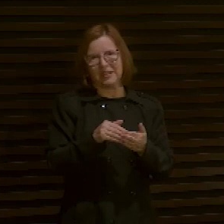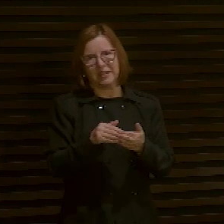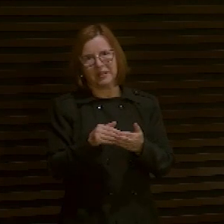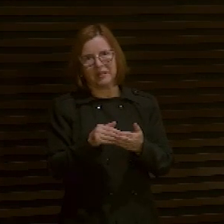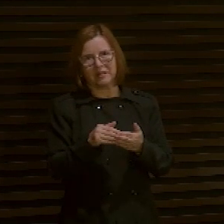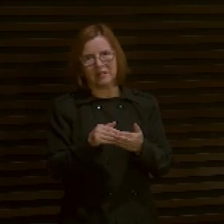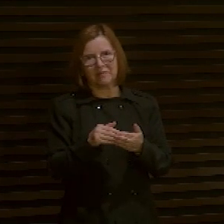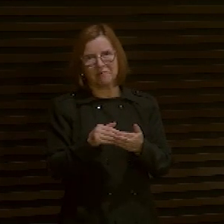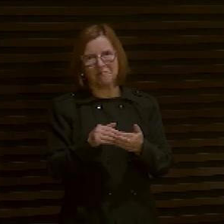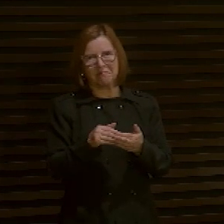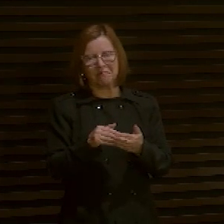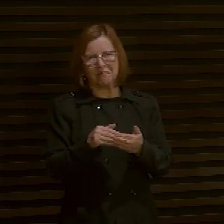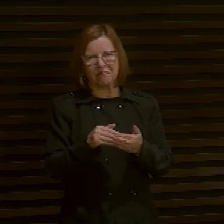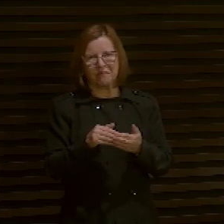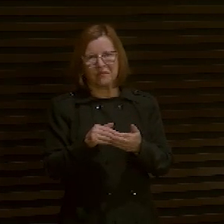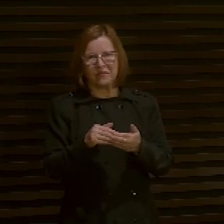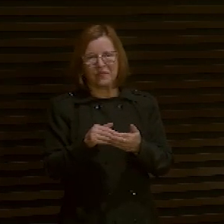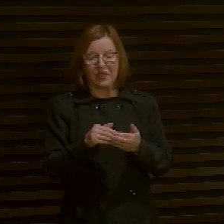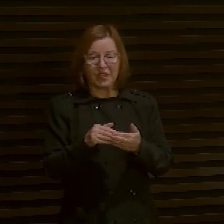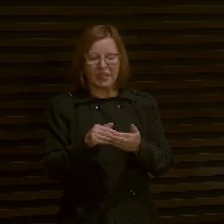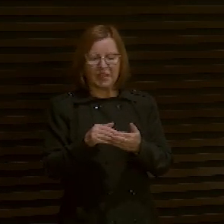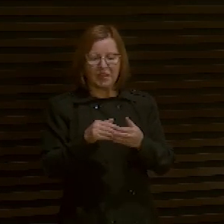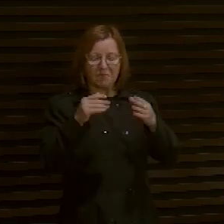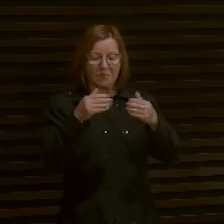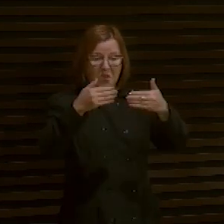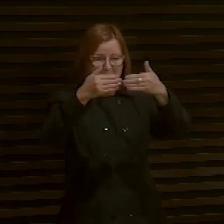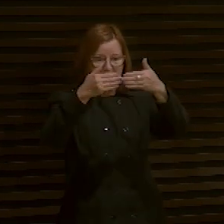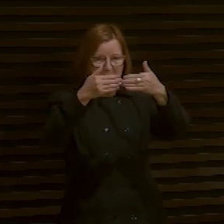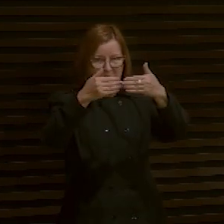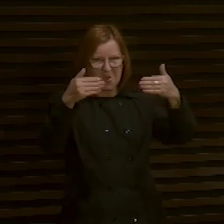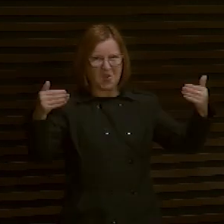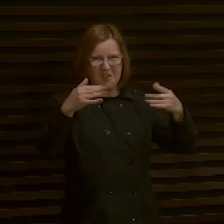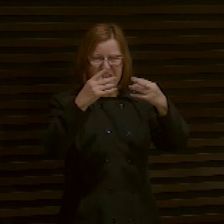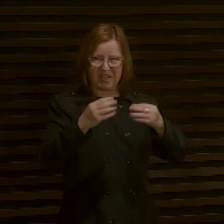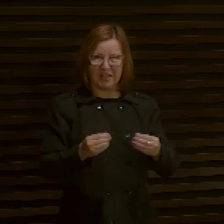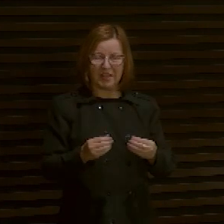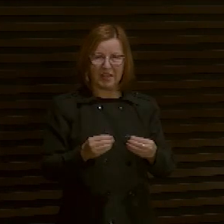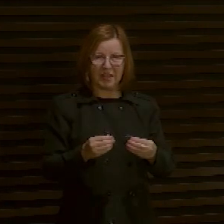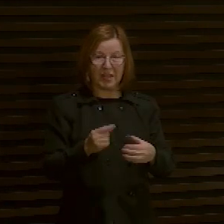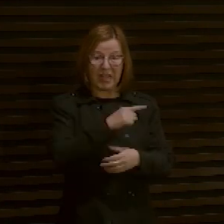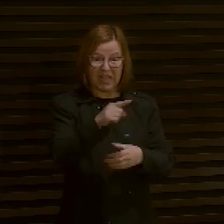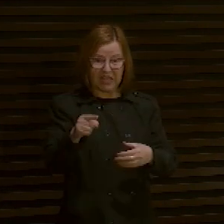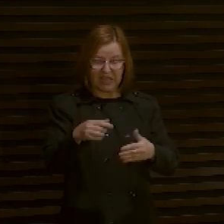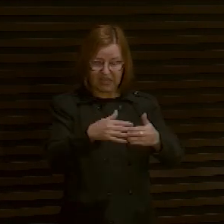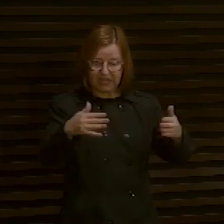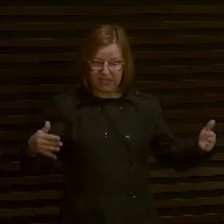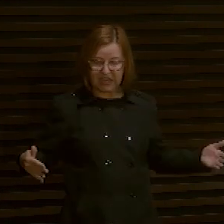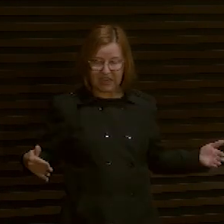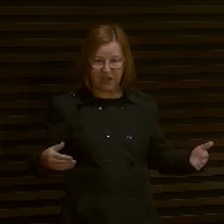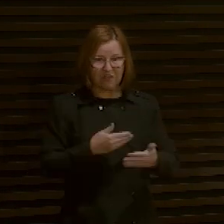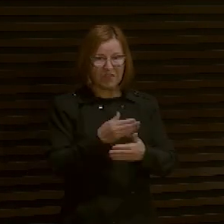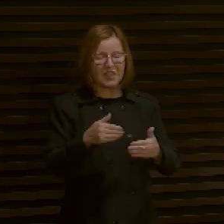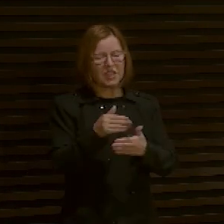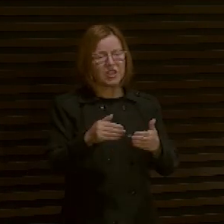fortes muralhas em que vocês confiavam. Eles sitiarão vocês em todas as suas cidades, em toda a